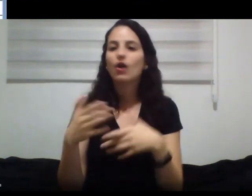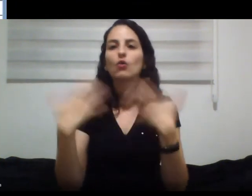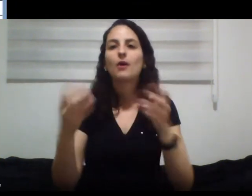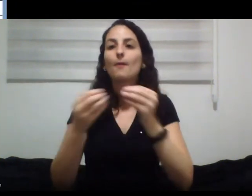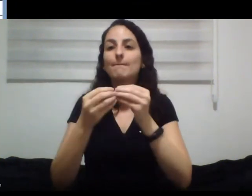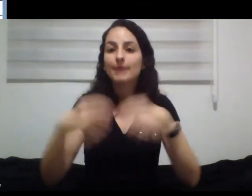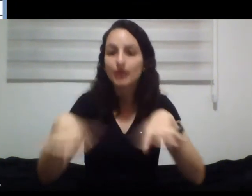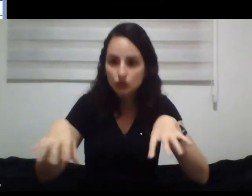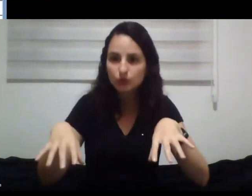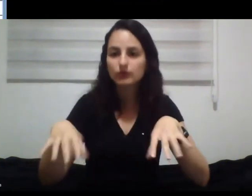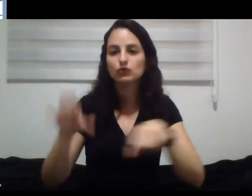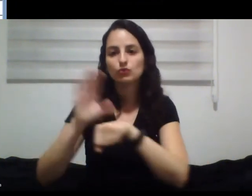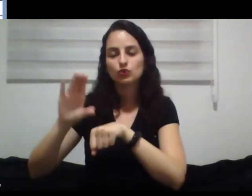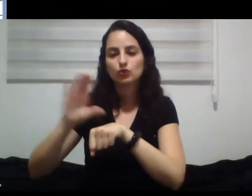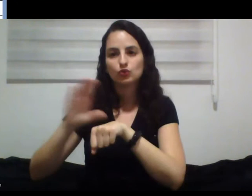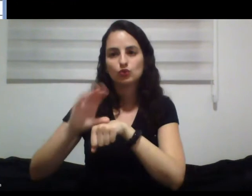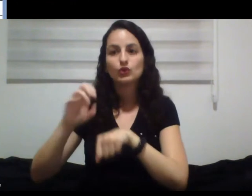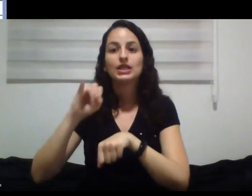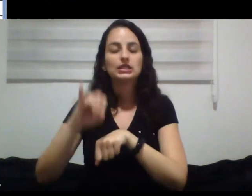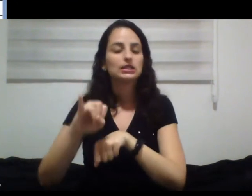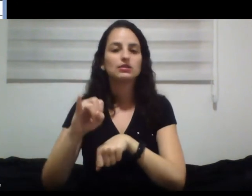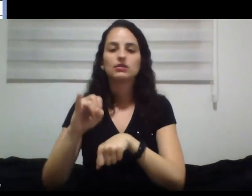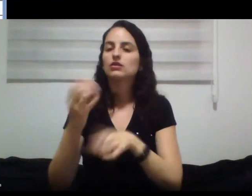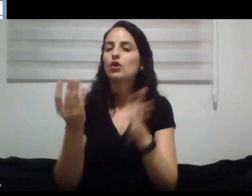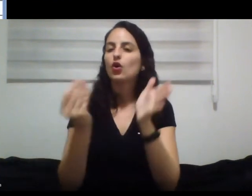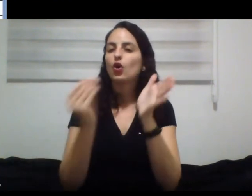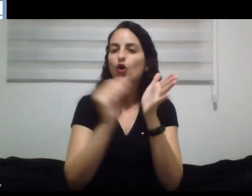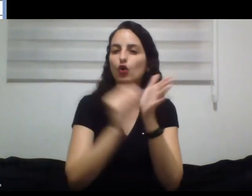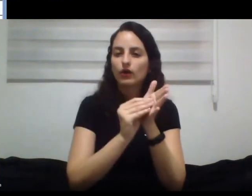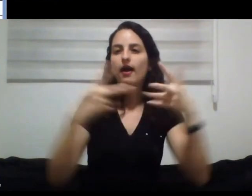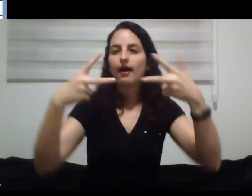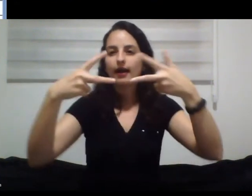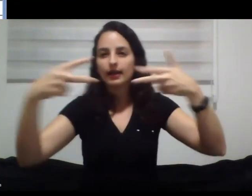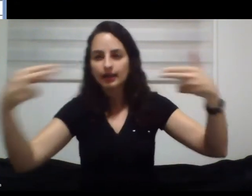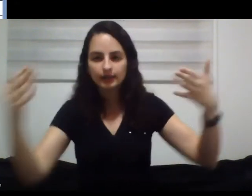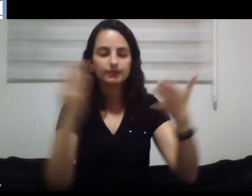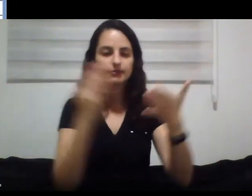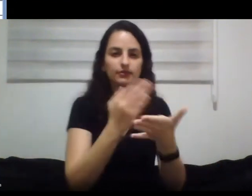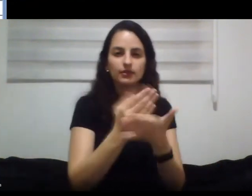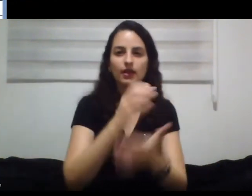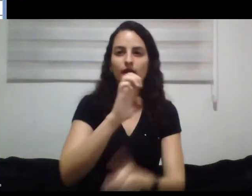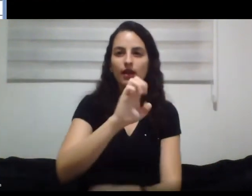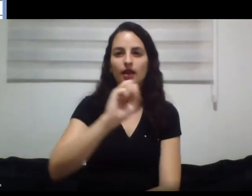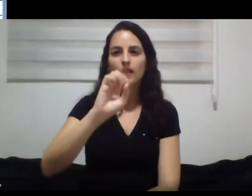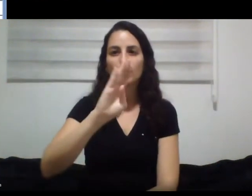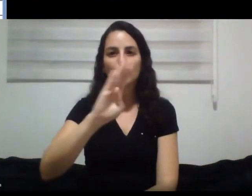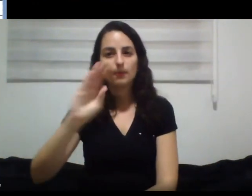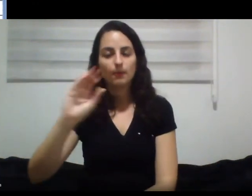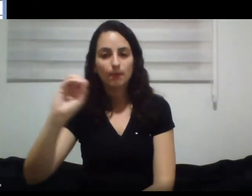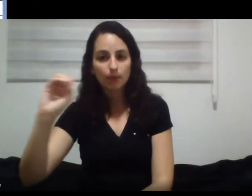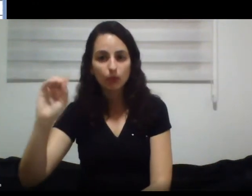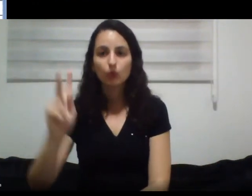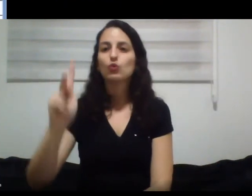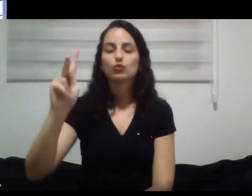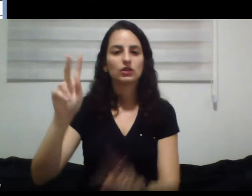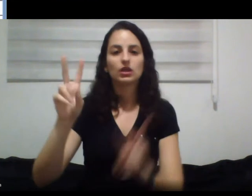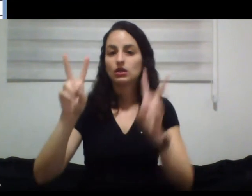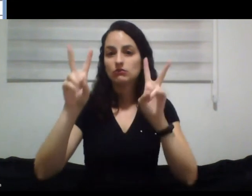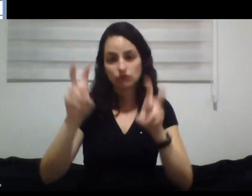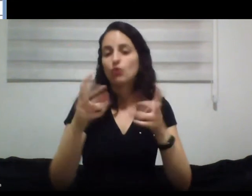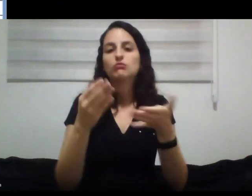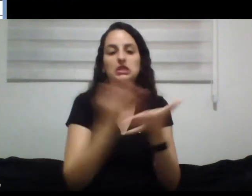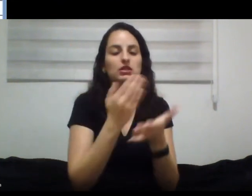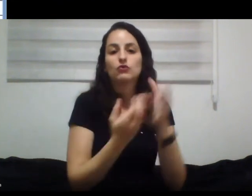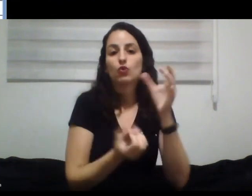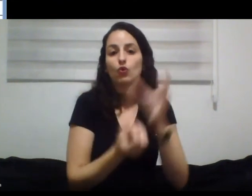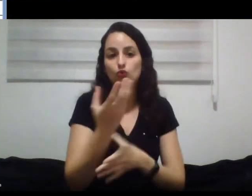o processo regulatório para esse período que a gente está vivendo agora. Se a gente estivesse num período de normalidade, e aí eu tenho um